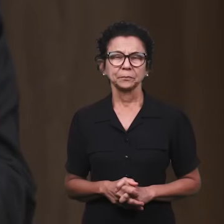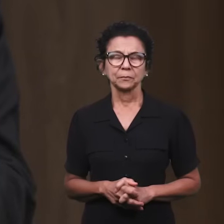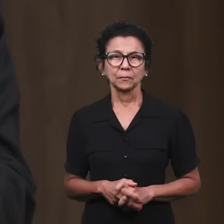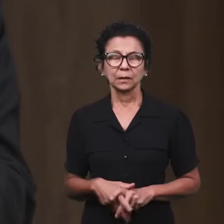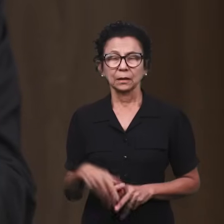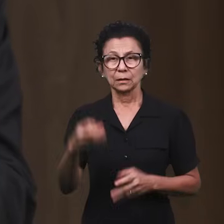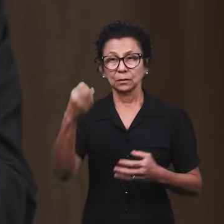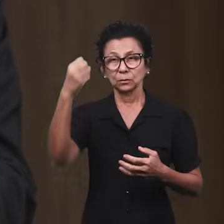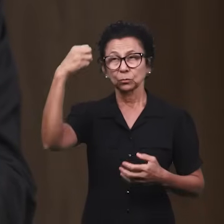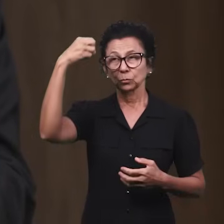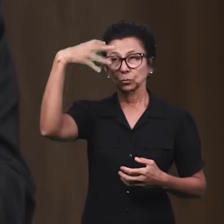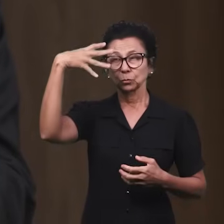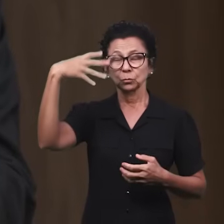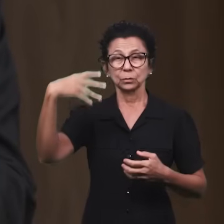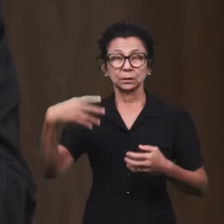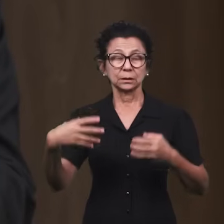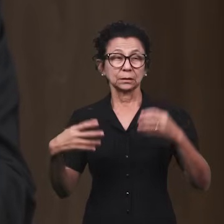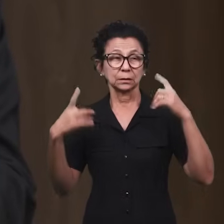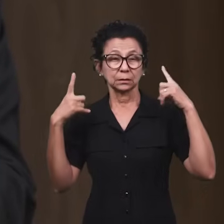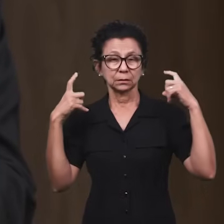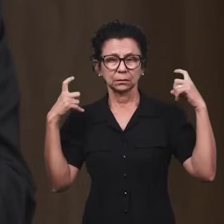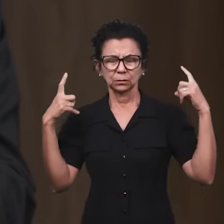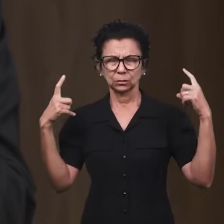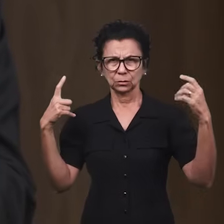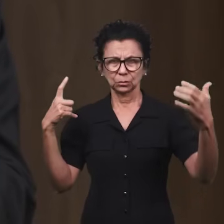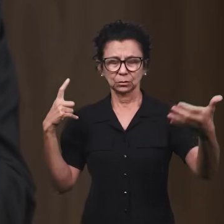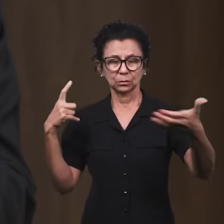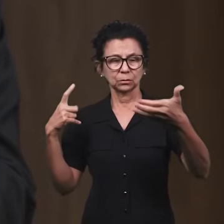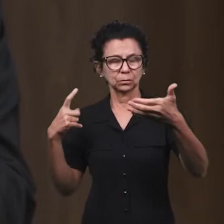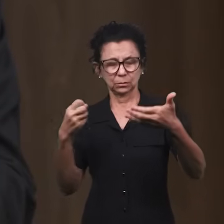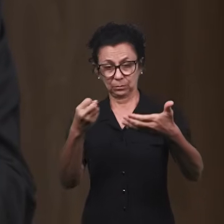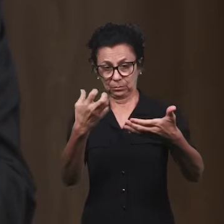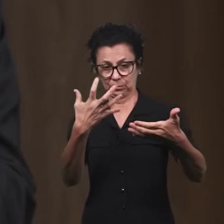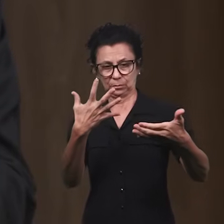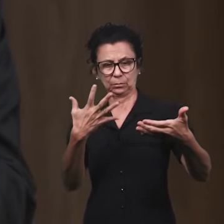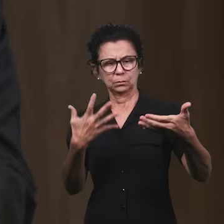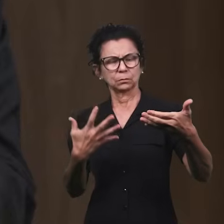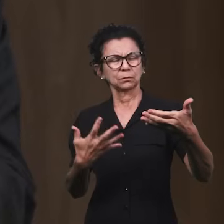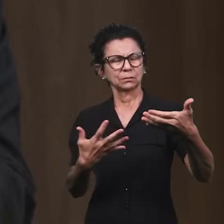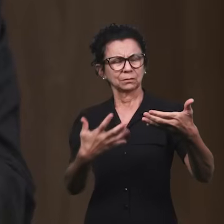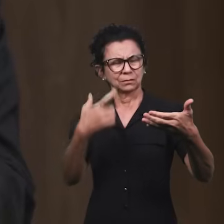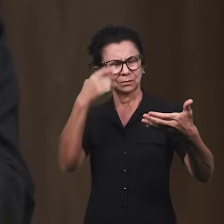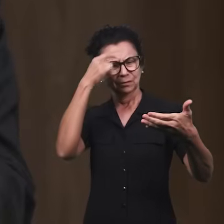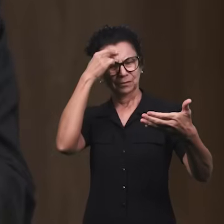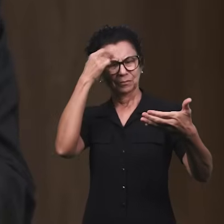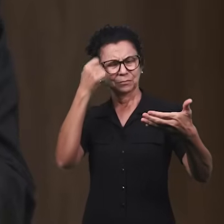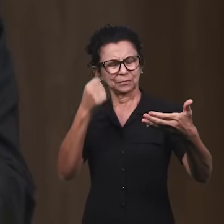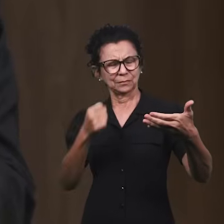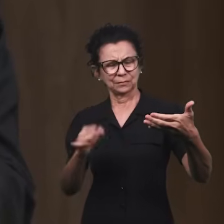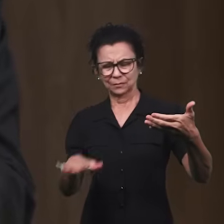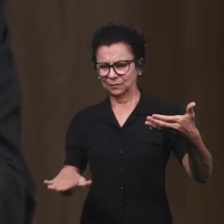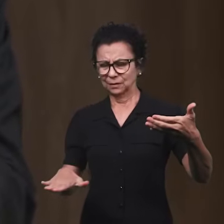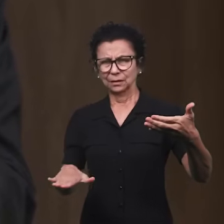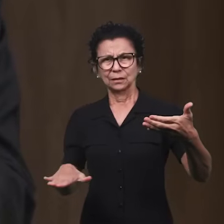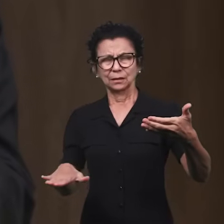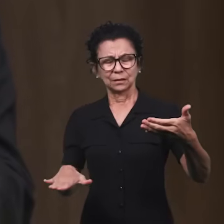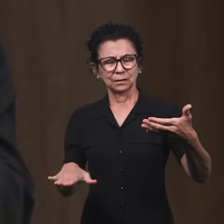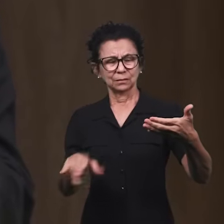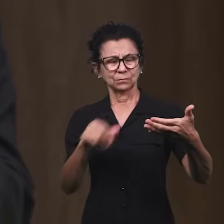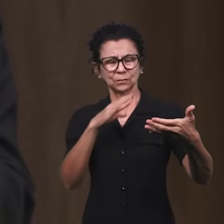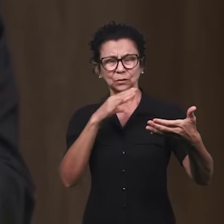essas luzes, esses sons que te colocam a mente da criança, a mente